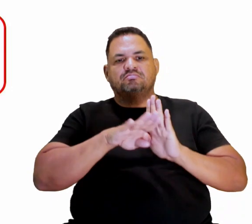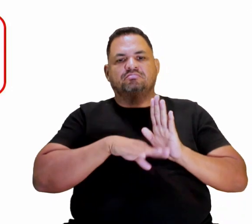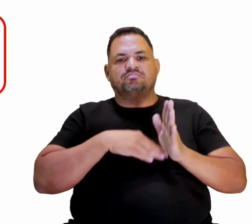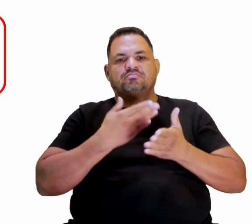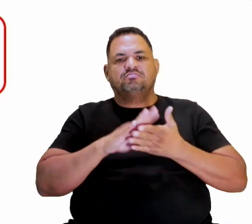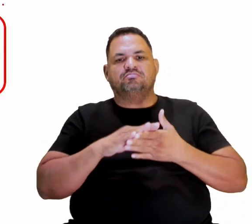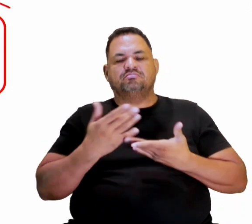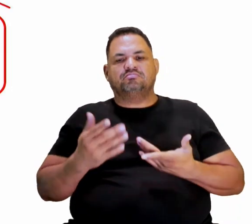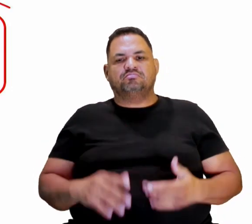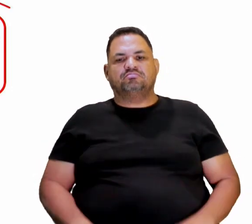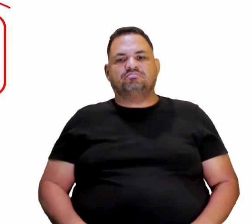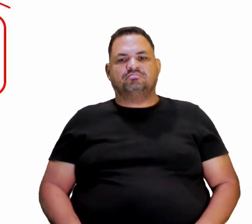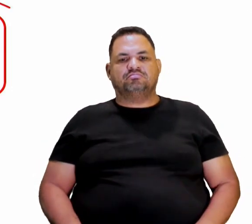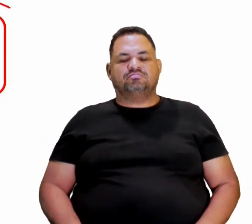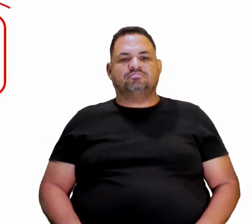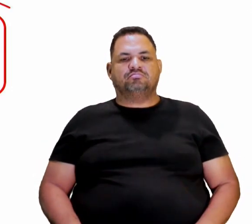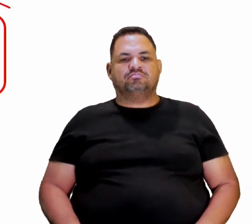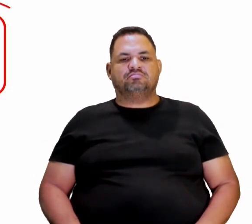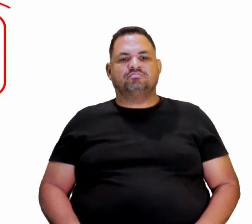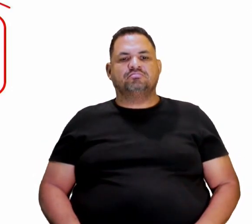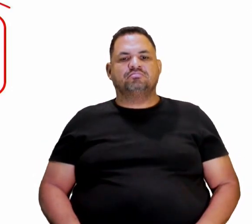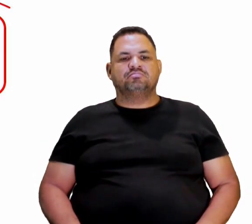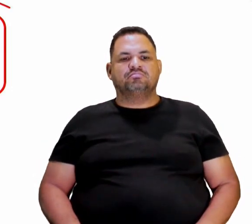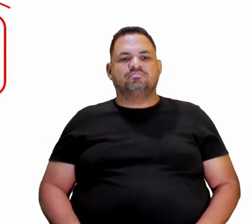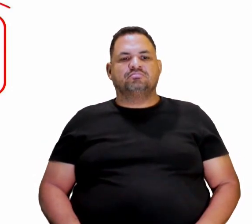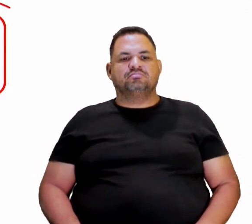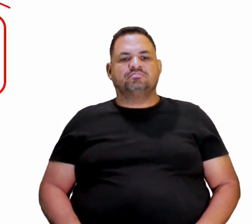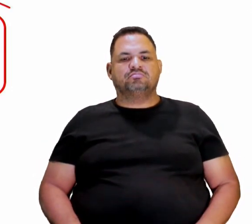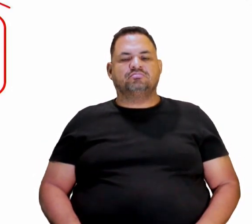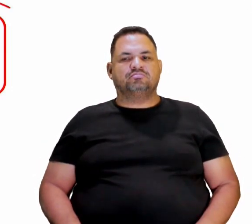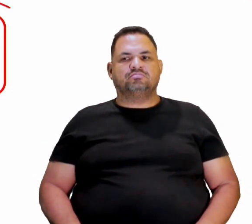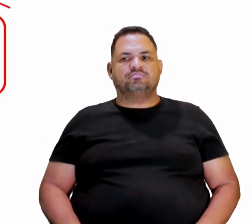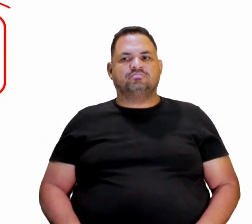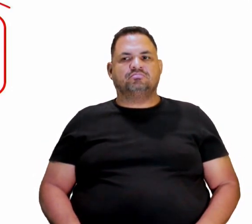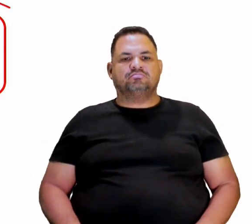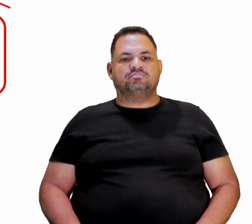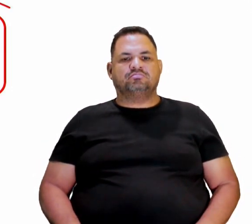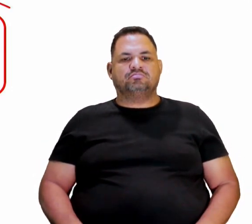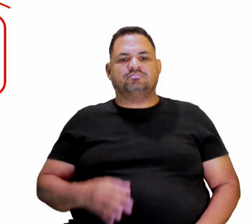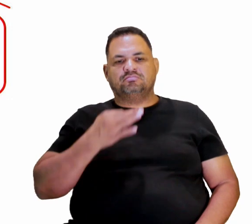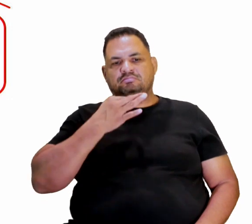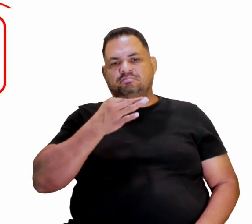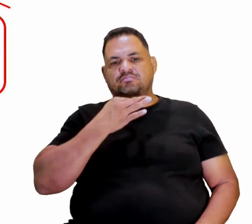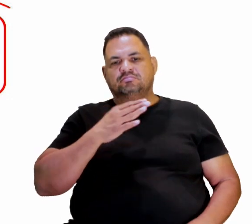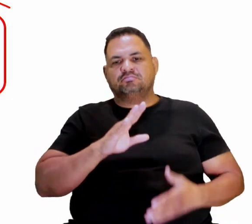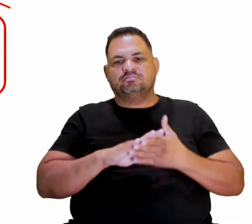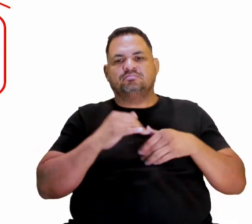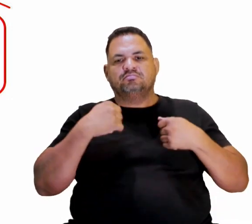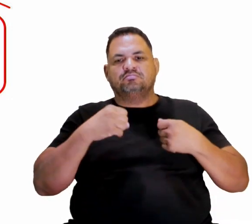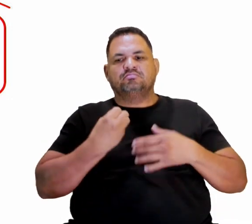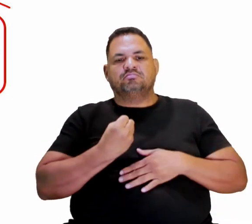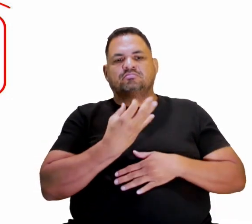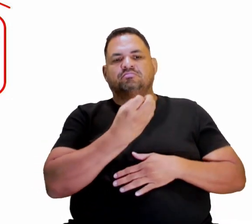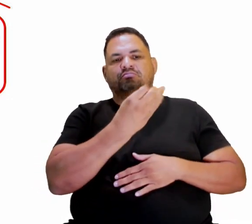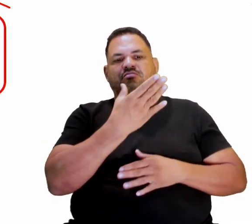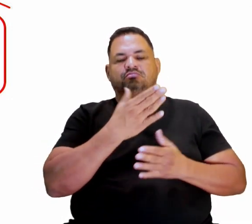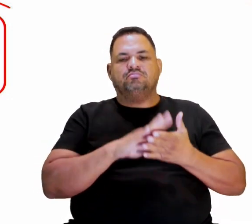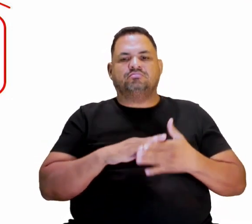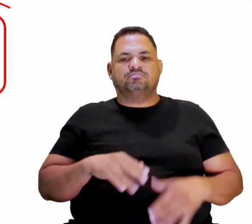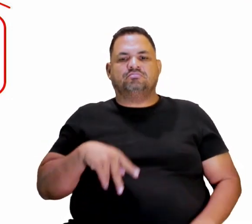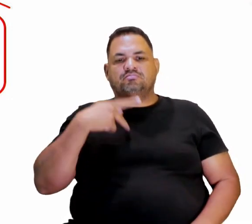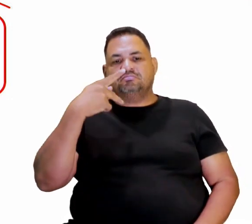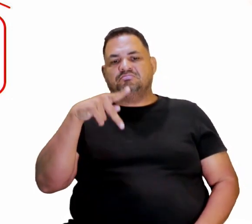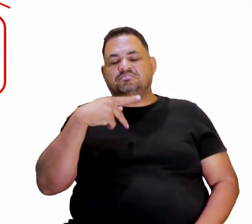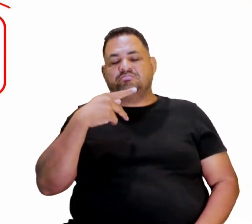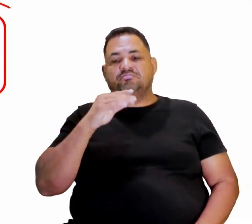de piloto de avião, muito menos. Escrever uma viagem, também não estava escrevendo. E sim, argumentar sobre a necessidade de viajar, de